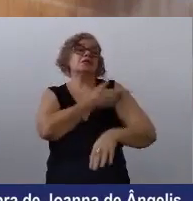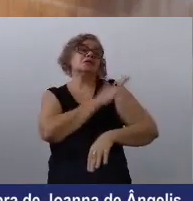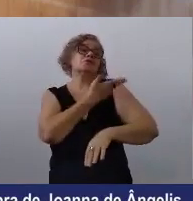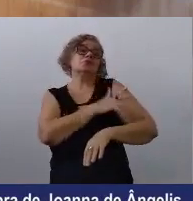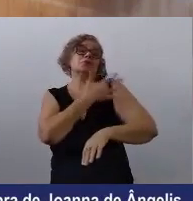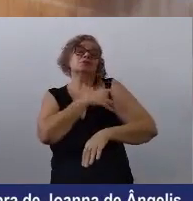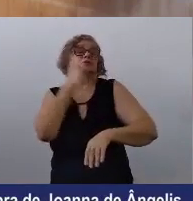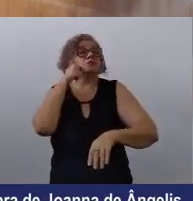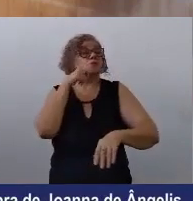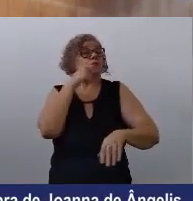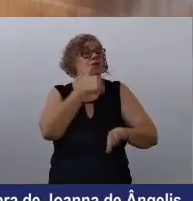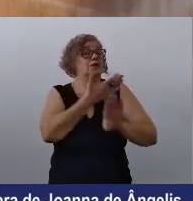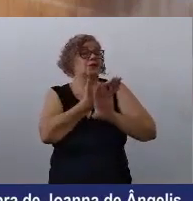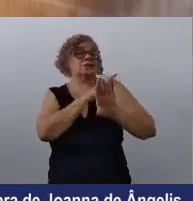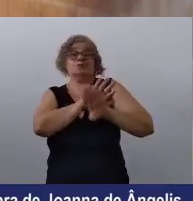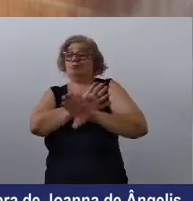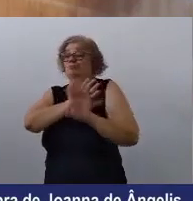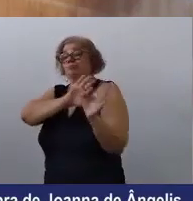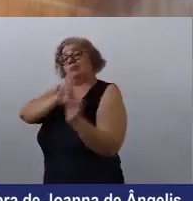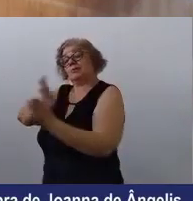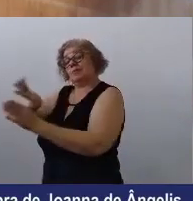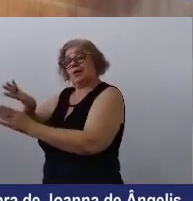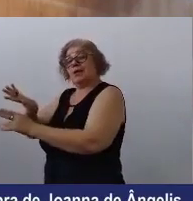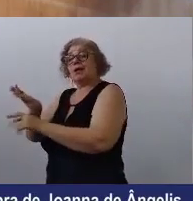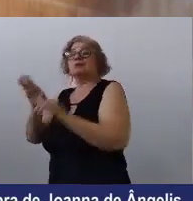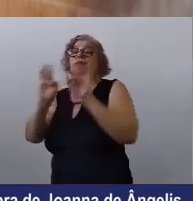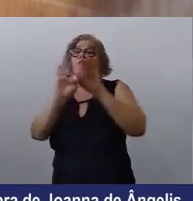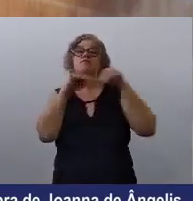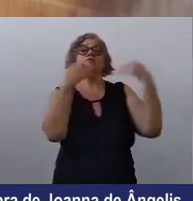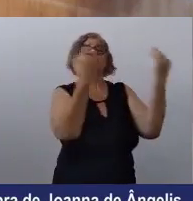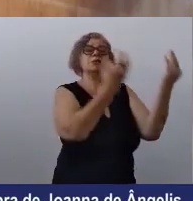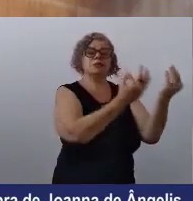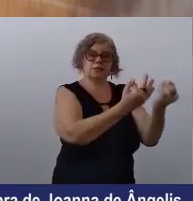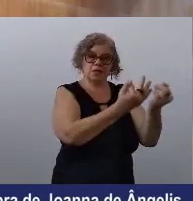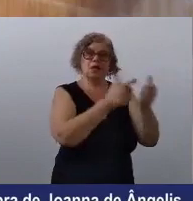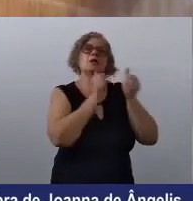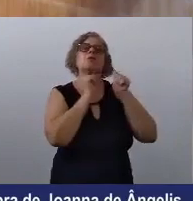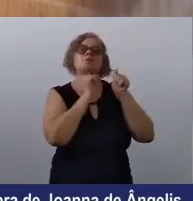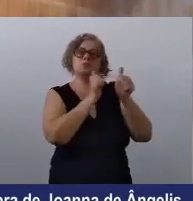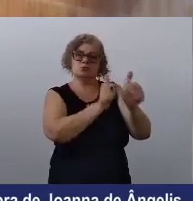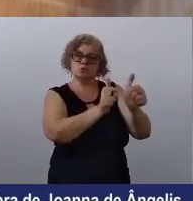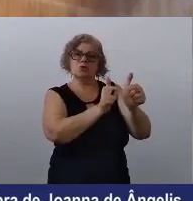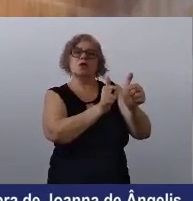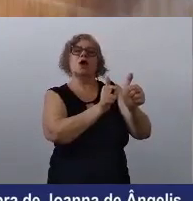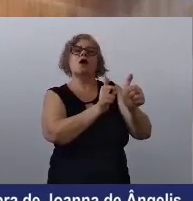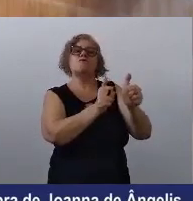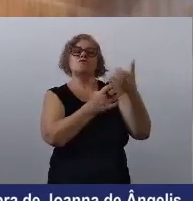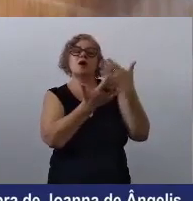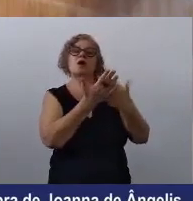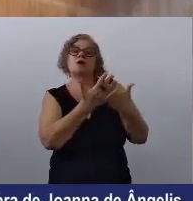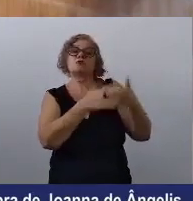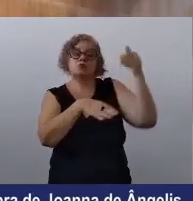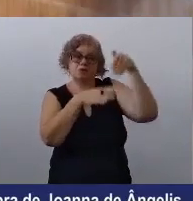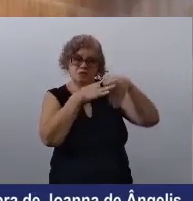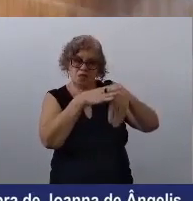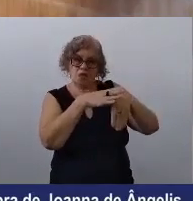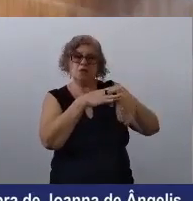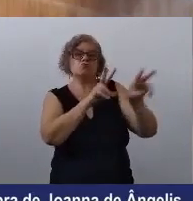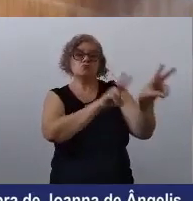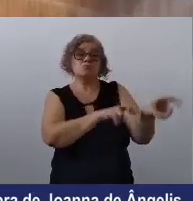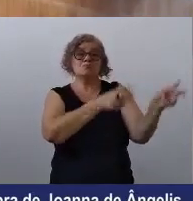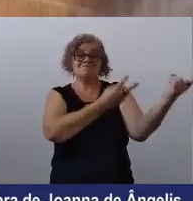às mulheres, e a família dela proporcionava a ela a educação dentro da fazenda em que ela